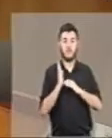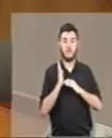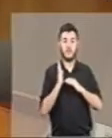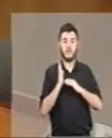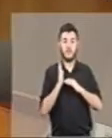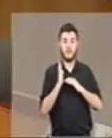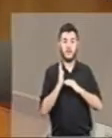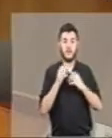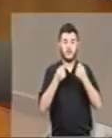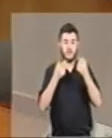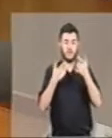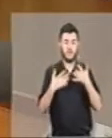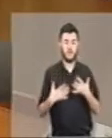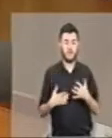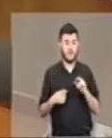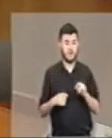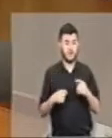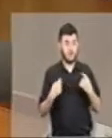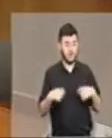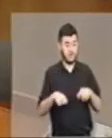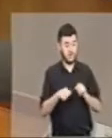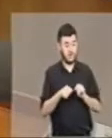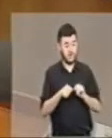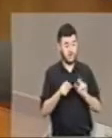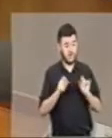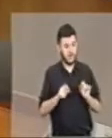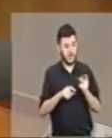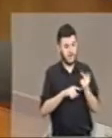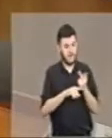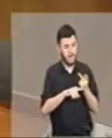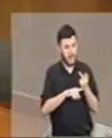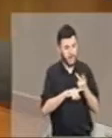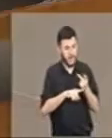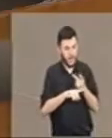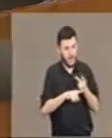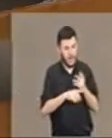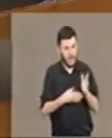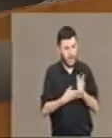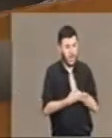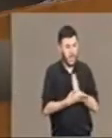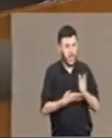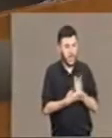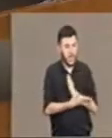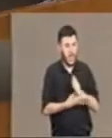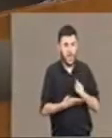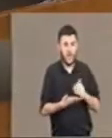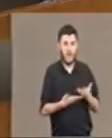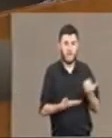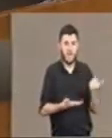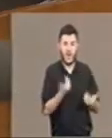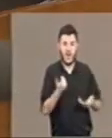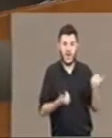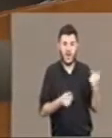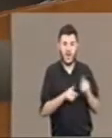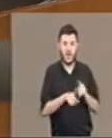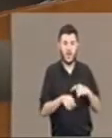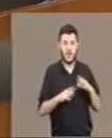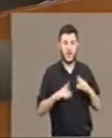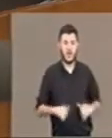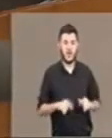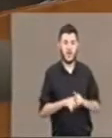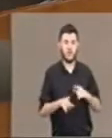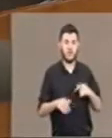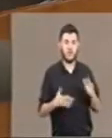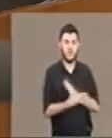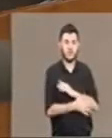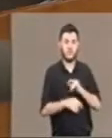a varredura, ou seja, aquilo era um instrumento de eventual delito, e era utilizado por ordem